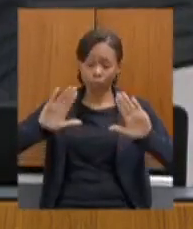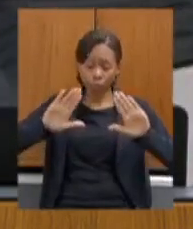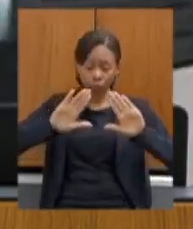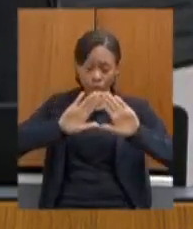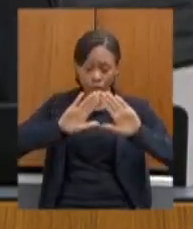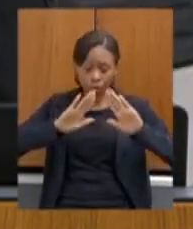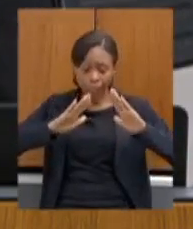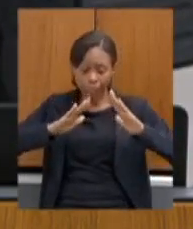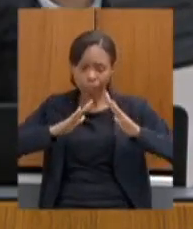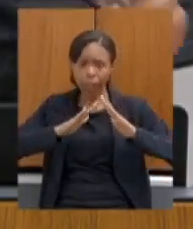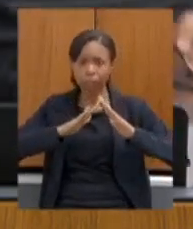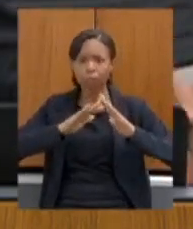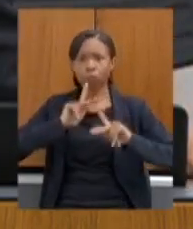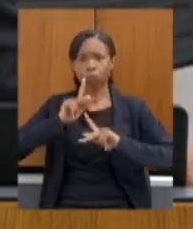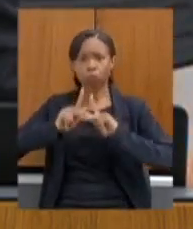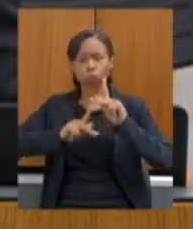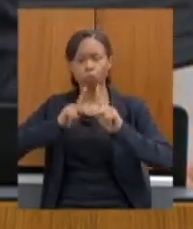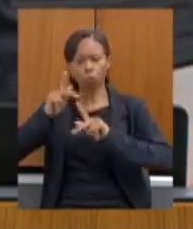procuram